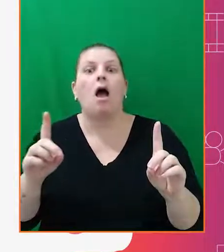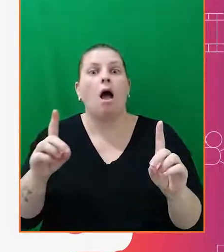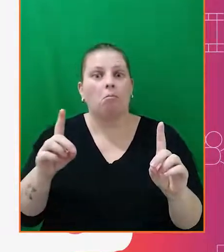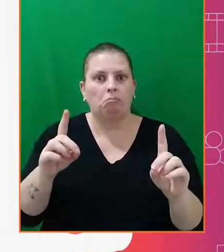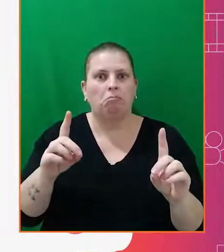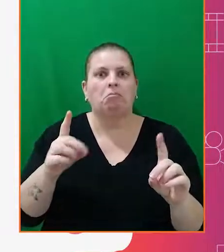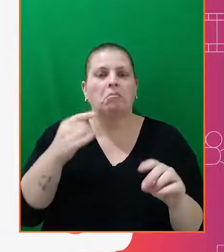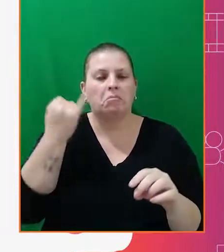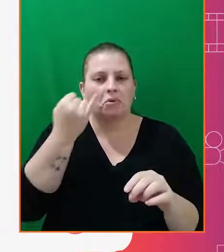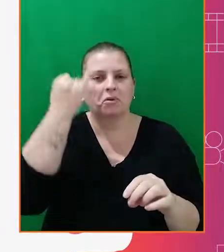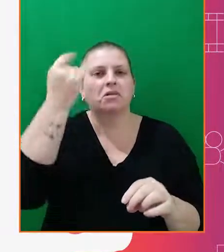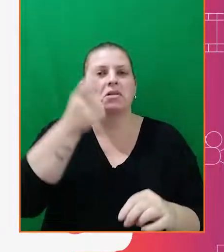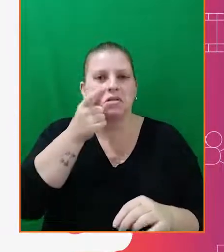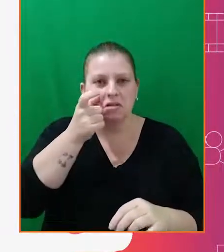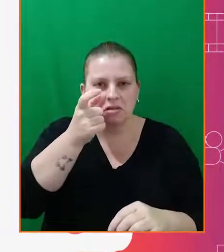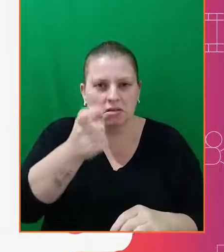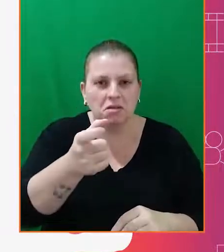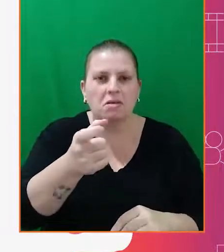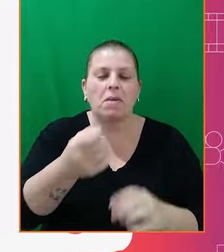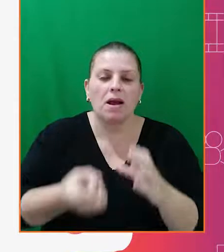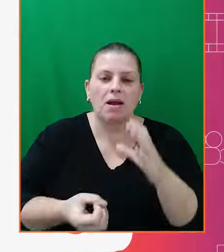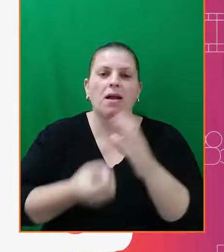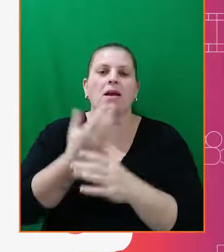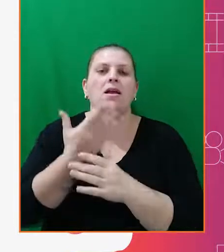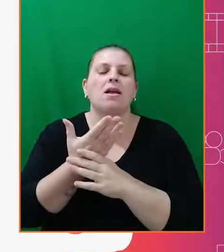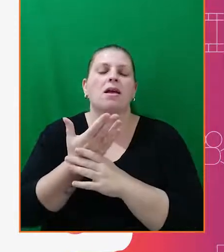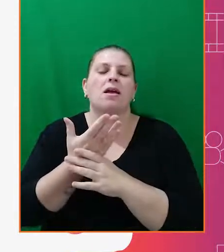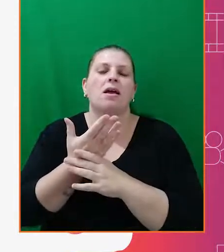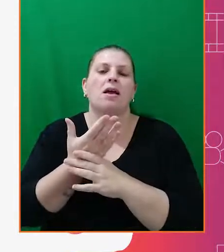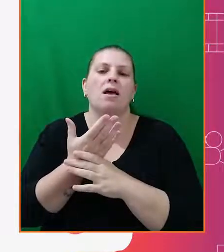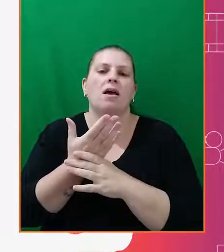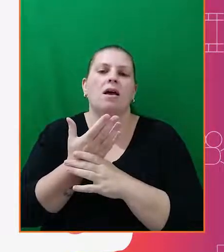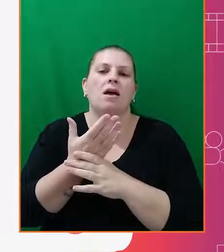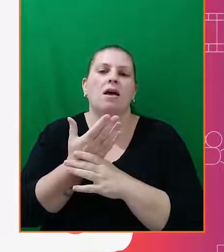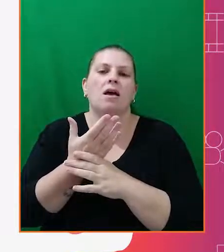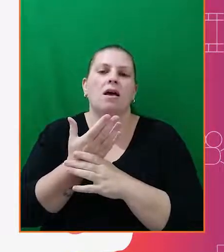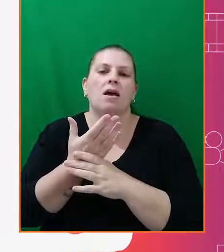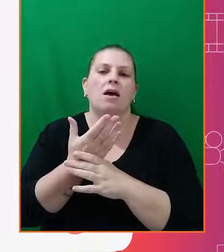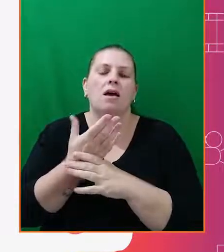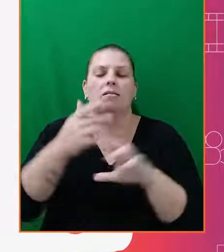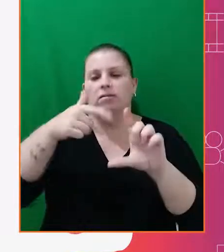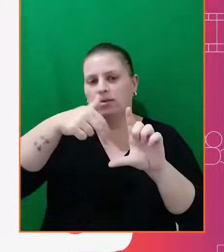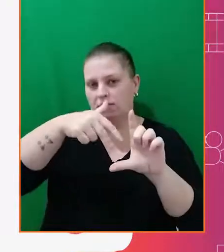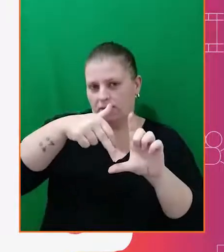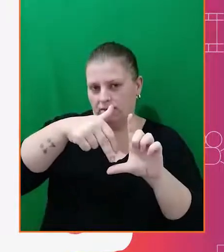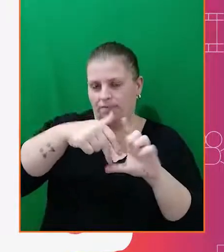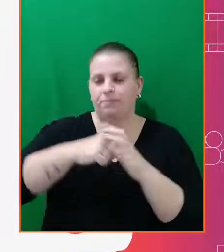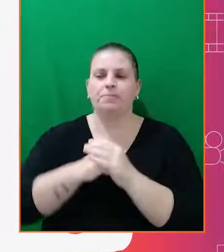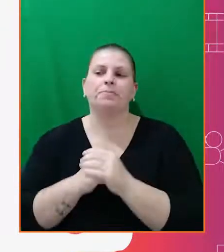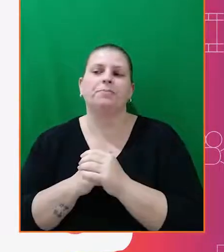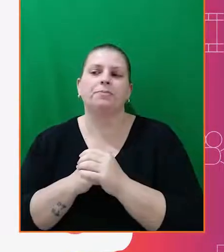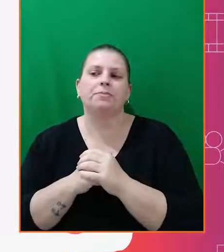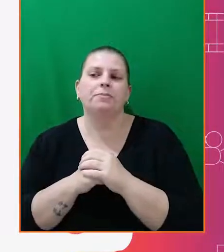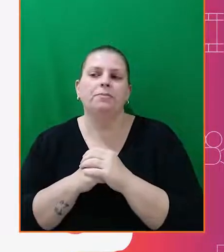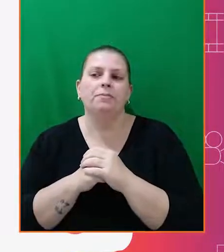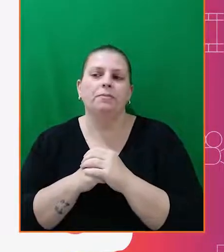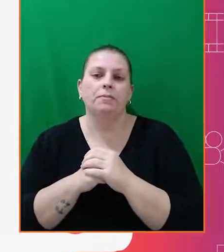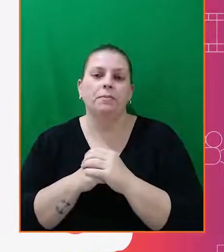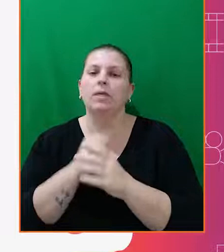fazem muito importantes e interessantes para a criação de